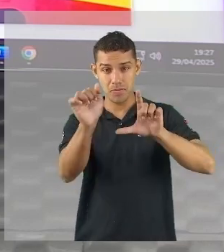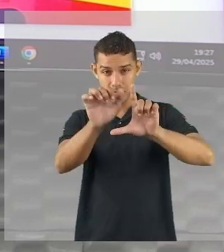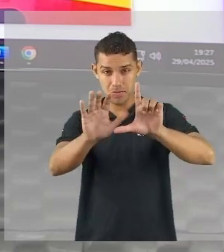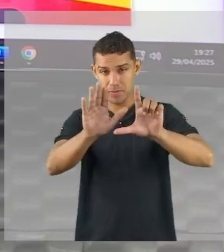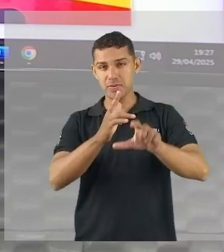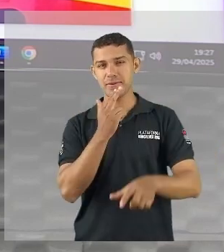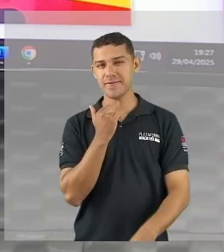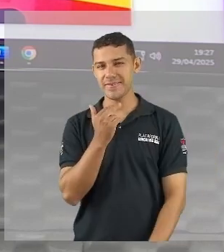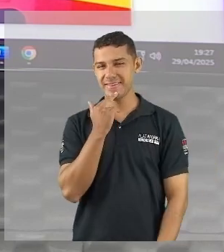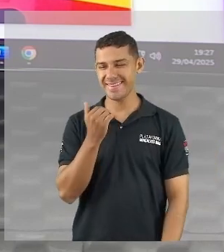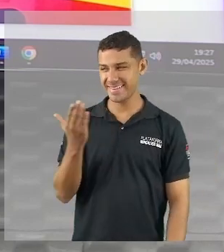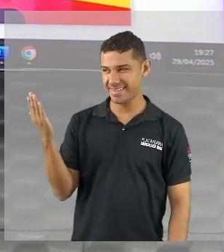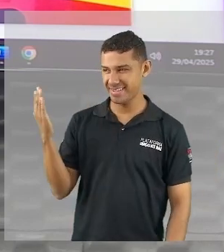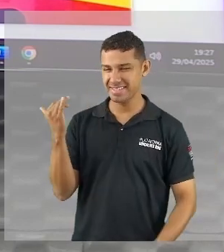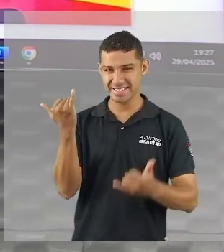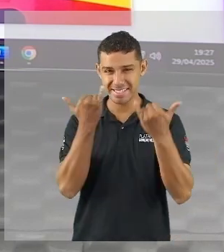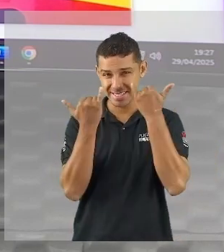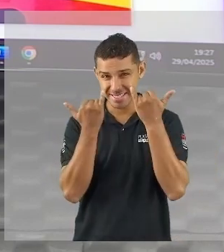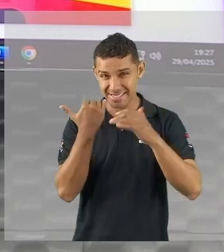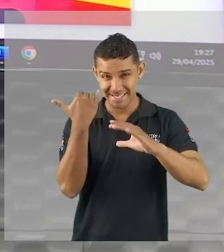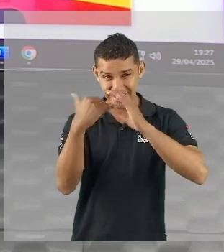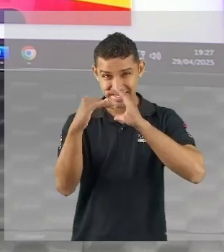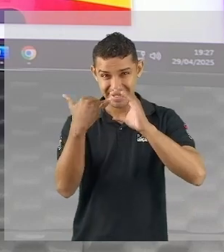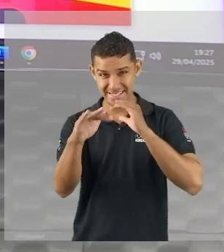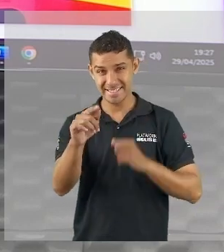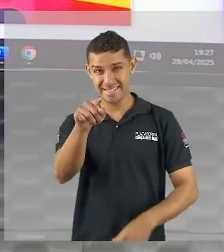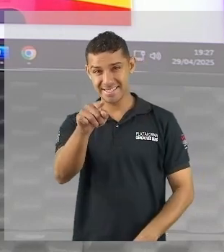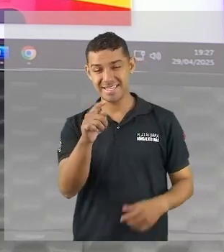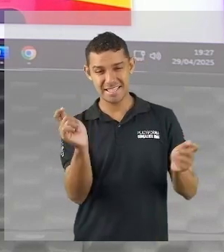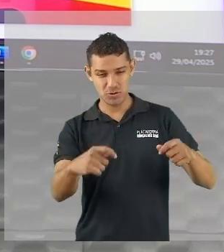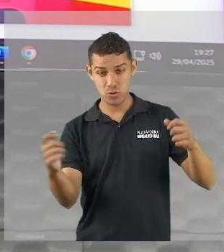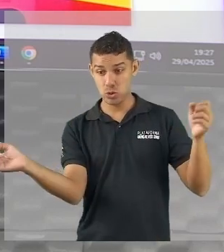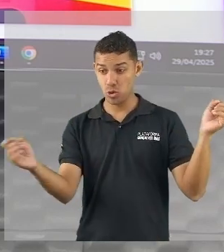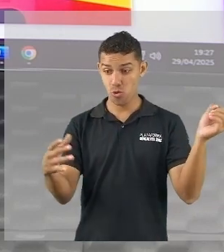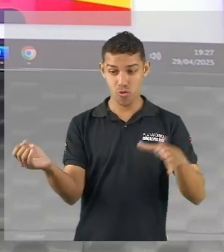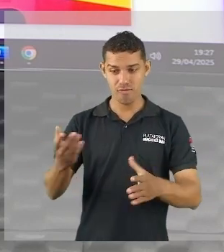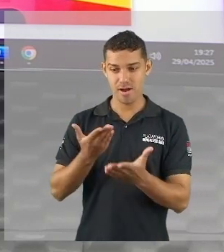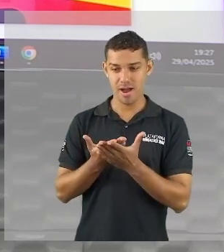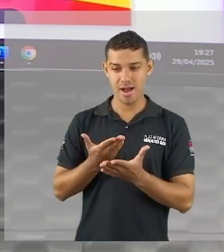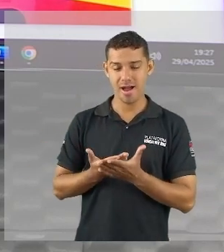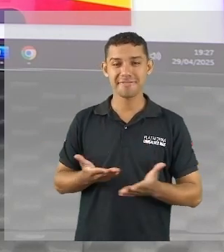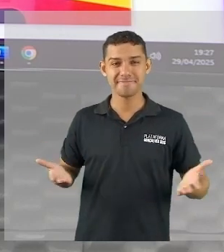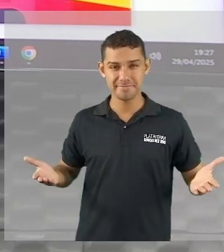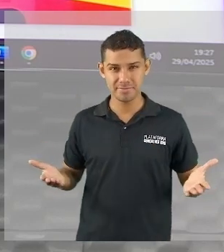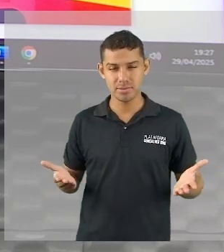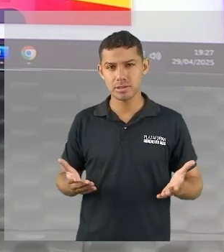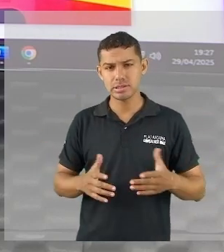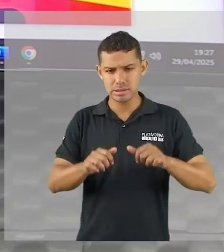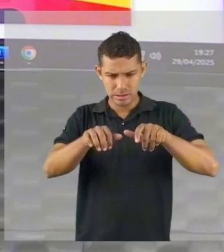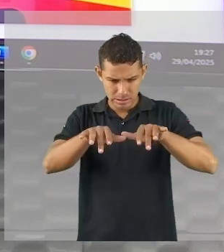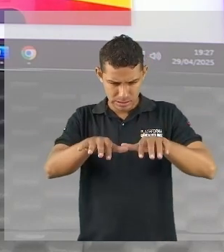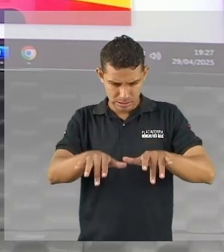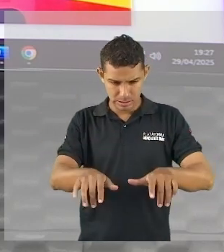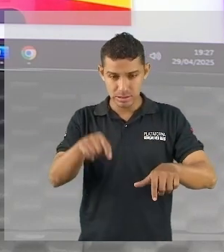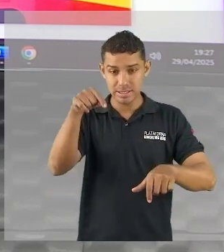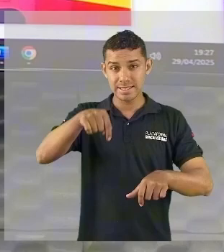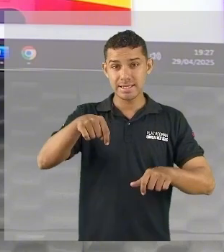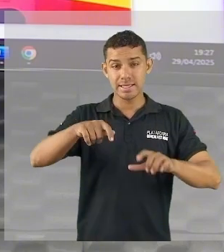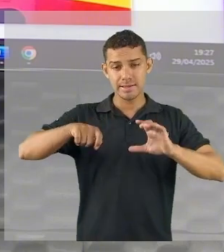Dias para que você possa receber todas as informações, das aulas, novidades. Não esqueça também, gente, que na descrição desse vídeo você